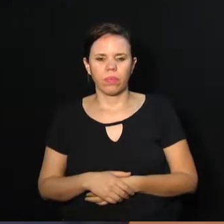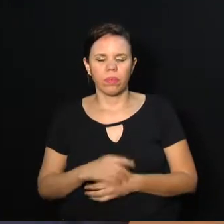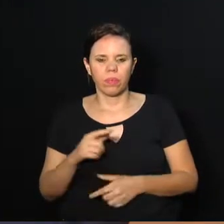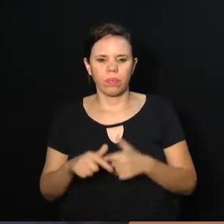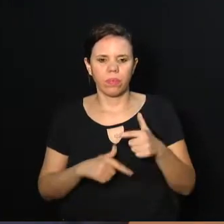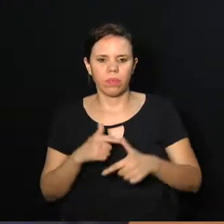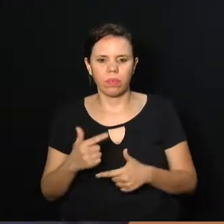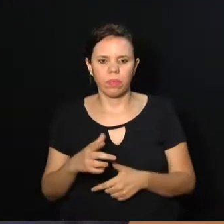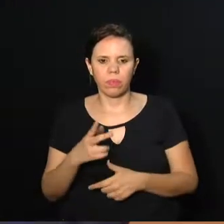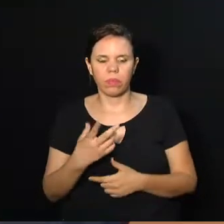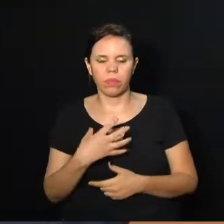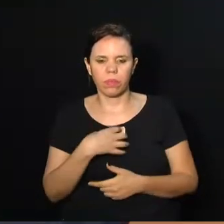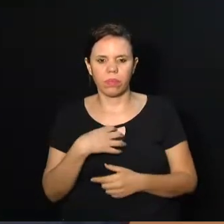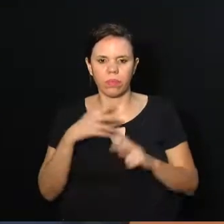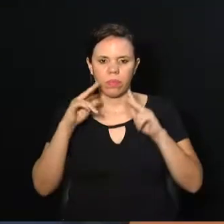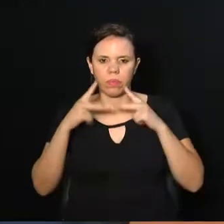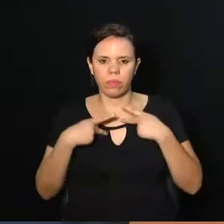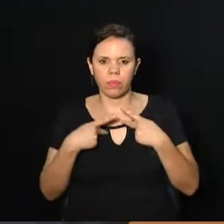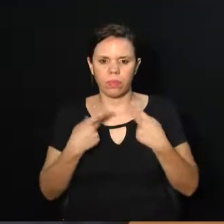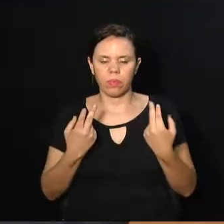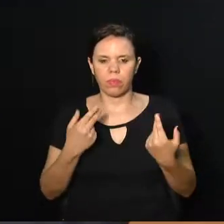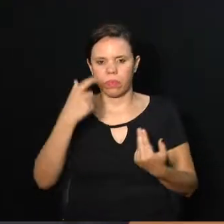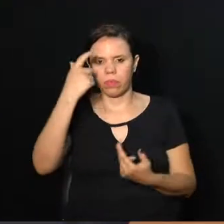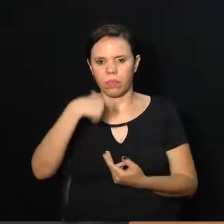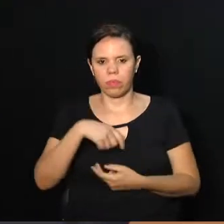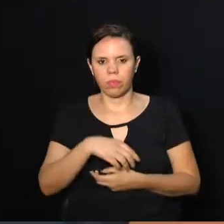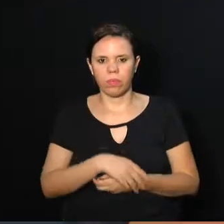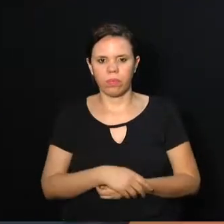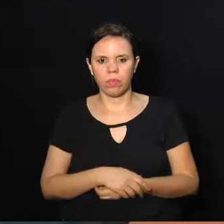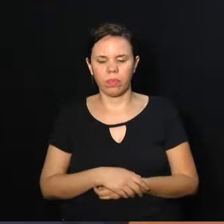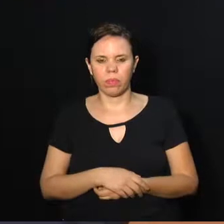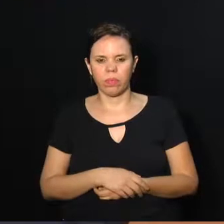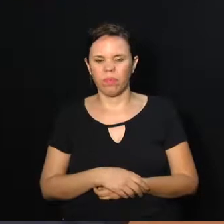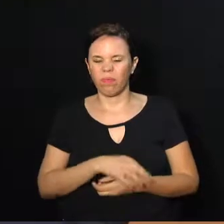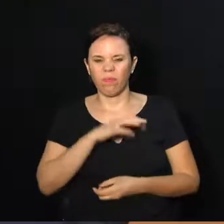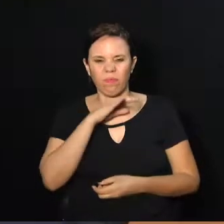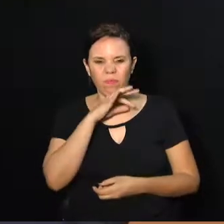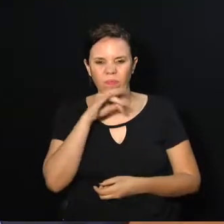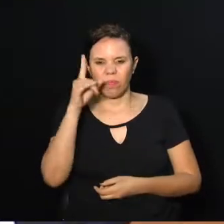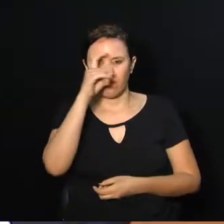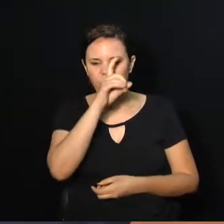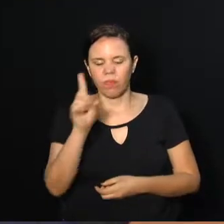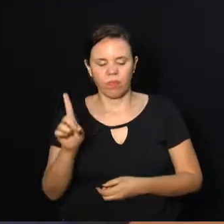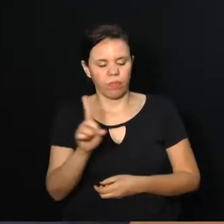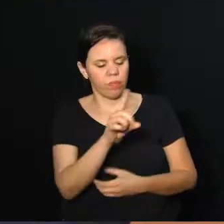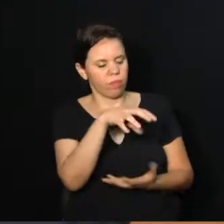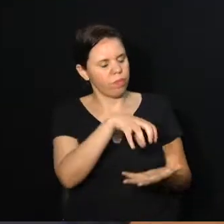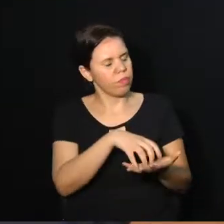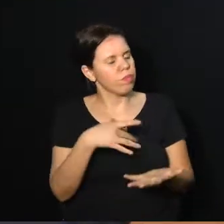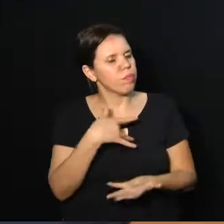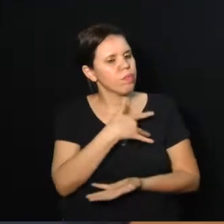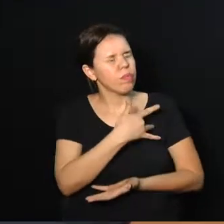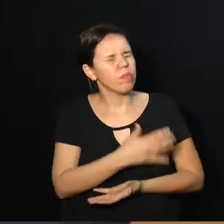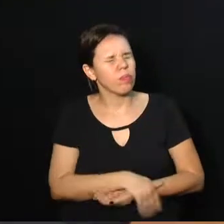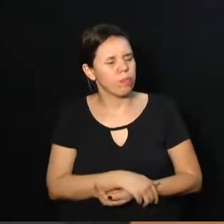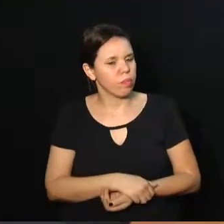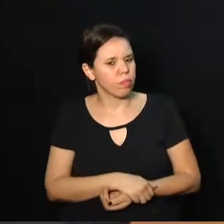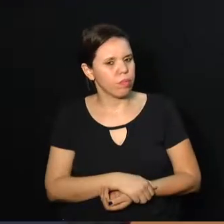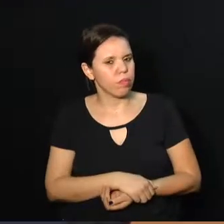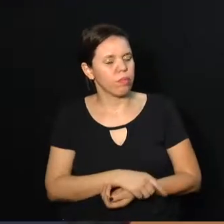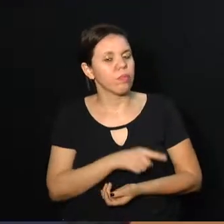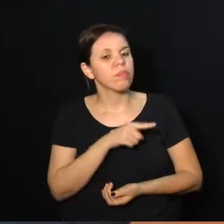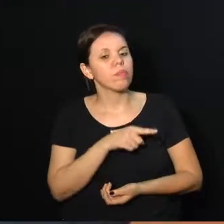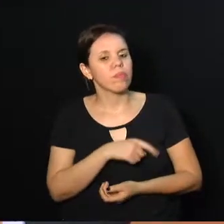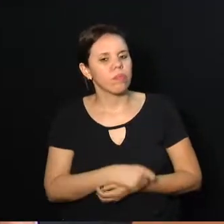trabalhar o ser humano como gente. Porque é horrível você chegar num posto de saúde, por exemplo, e aquele posto de